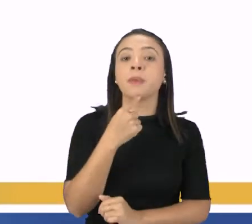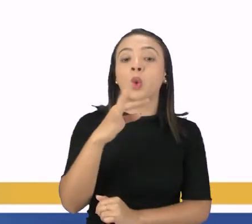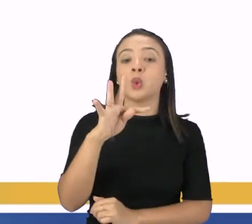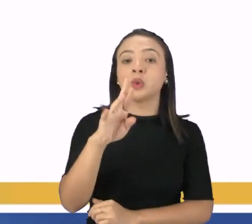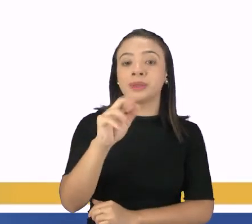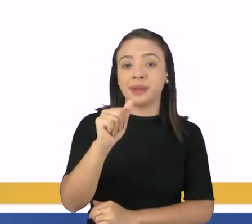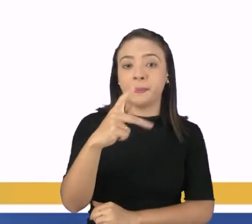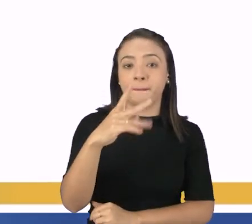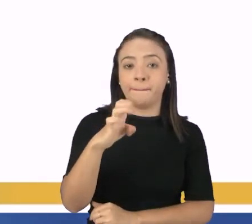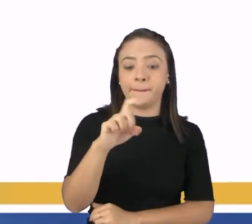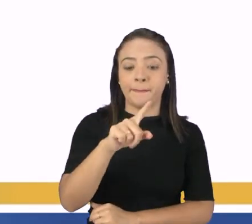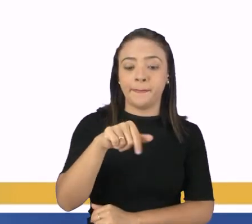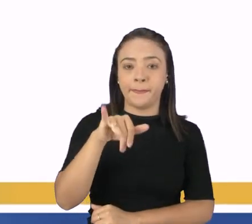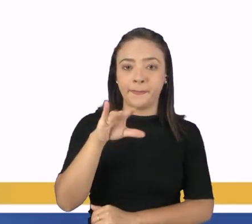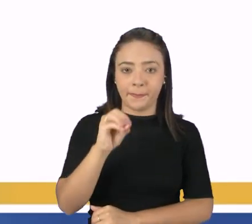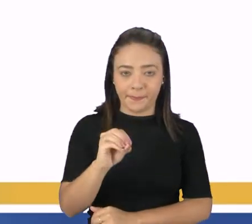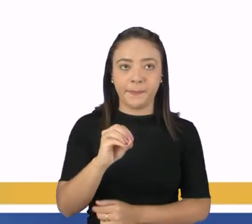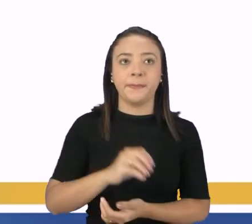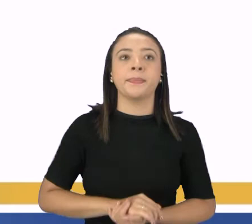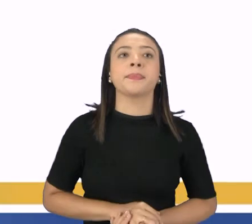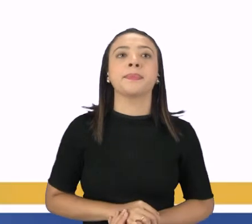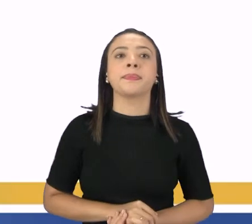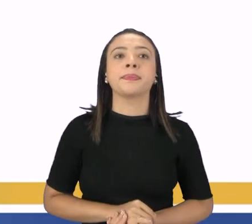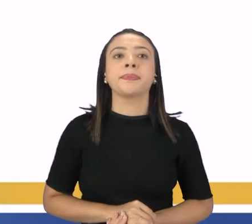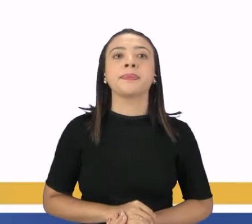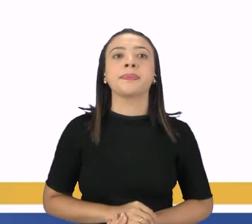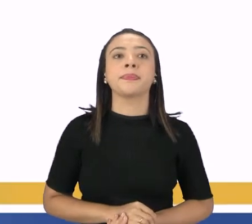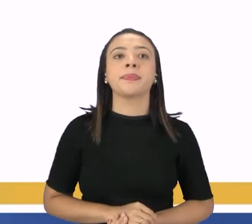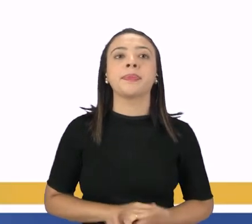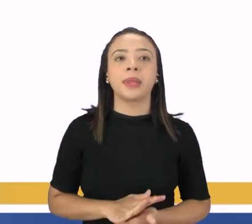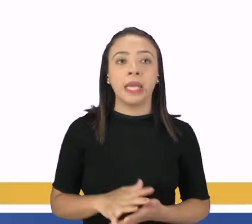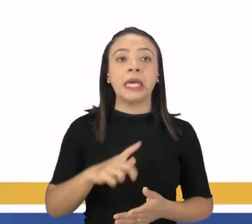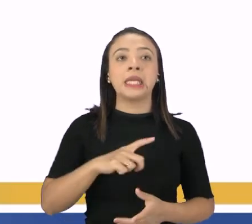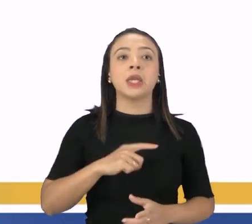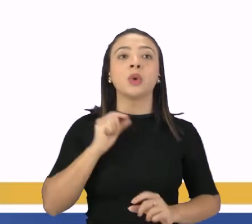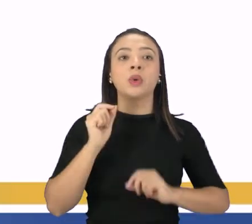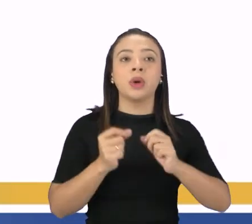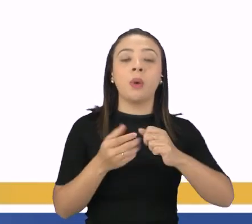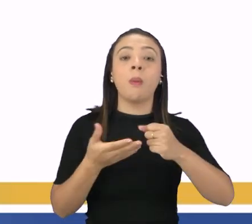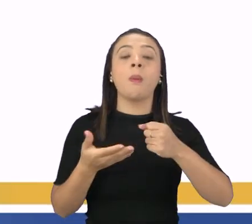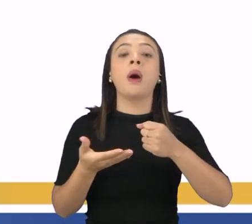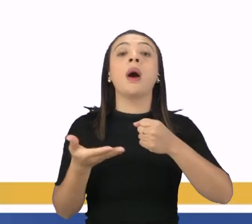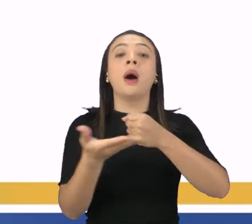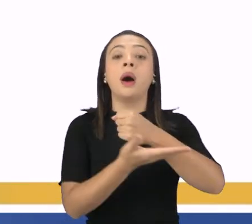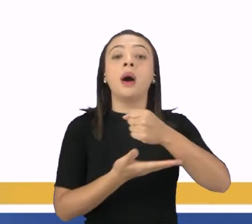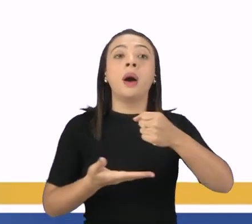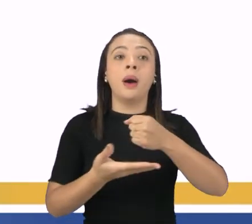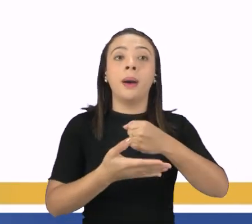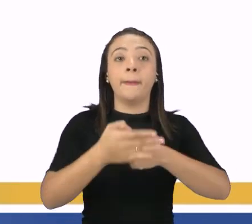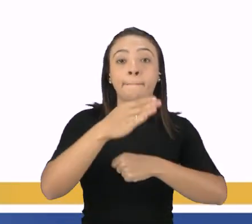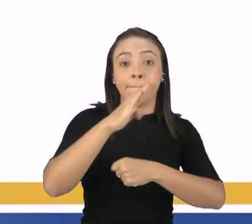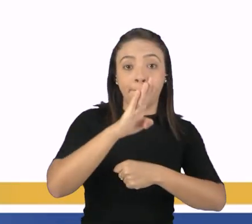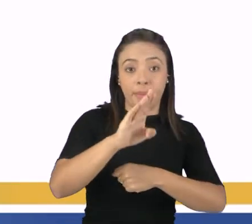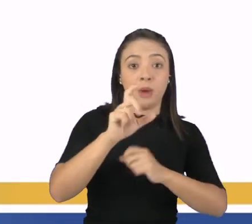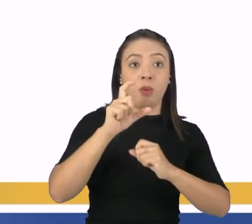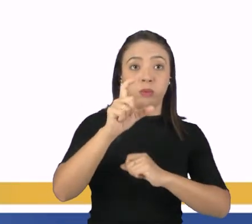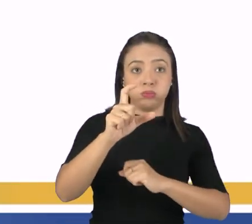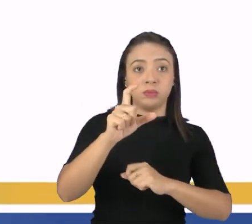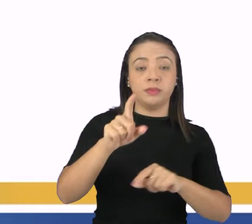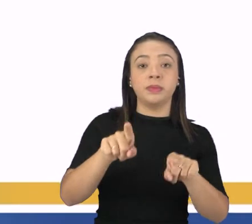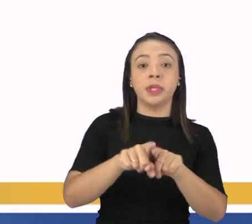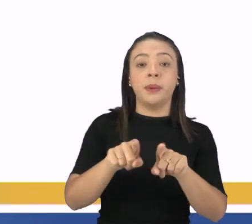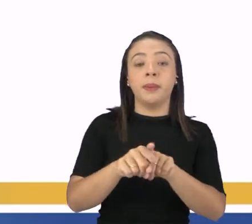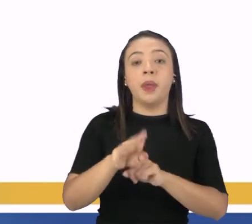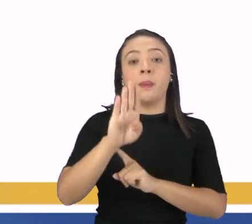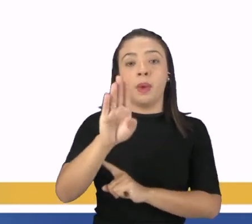certo? Então, neste trapézio nós temos uma base maior, né, que seria o 18, nós temos uma base menor, que